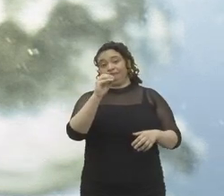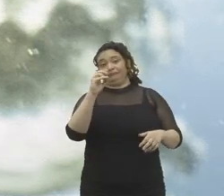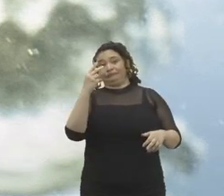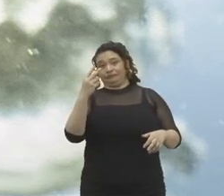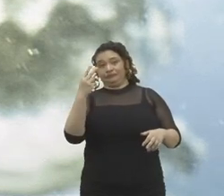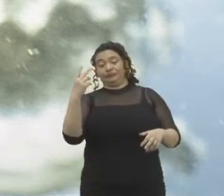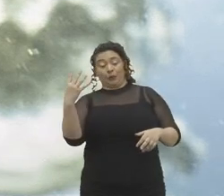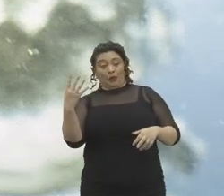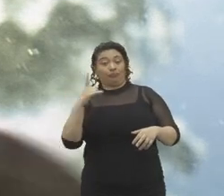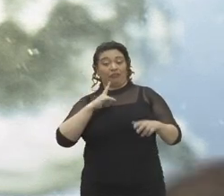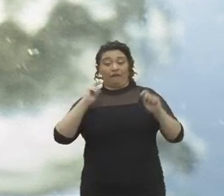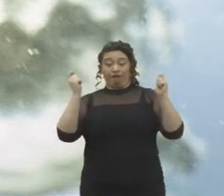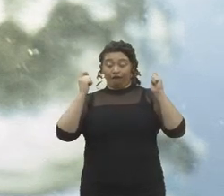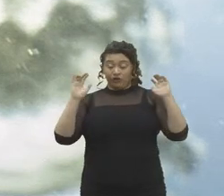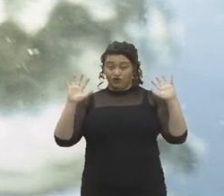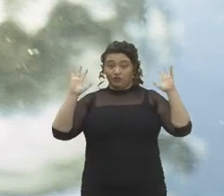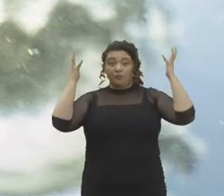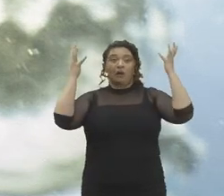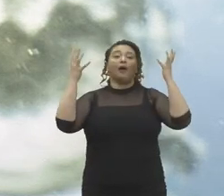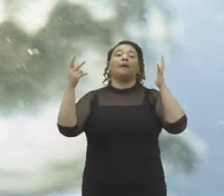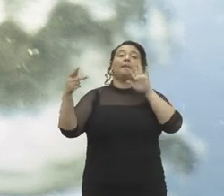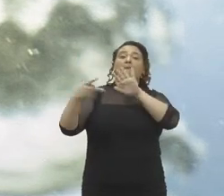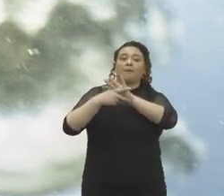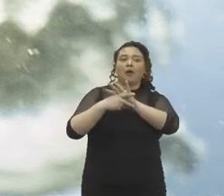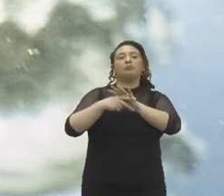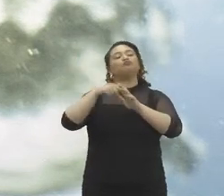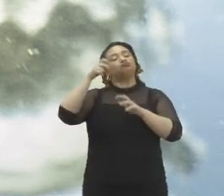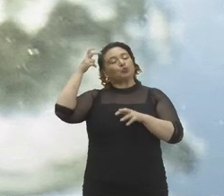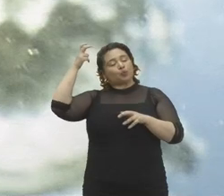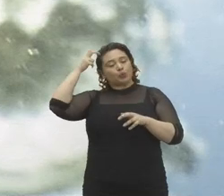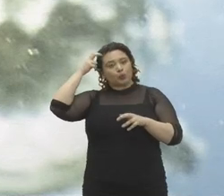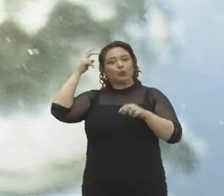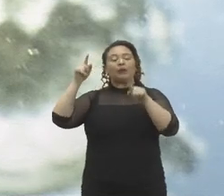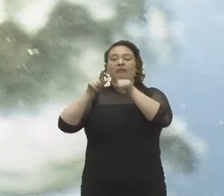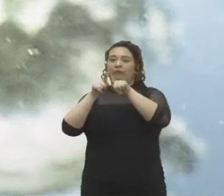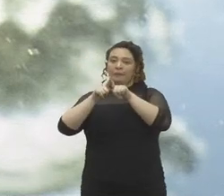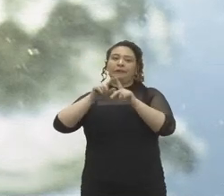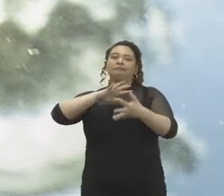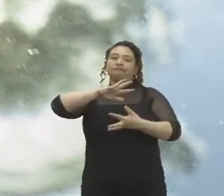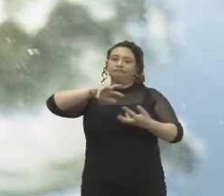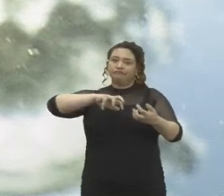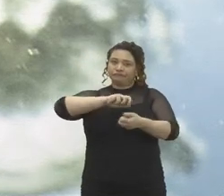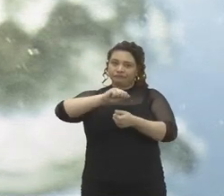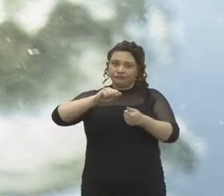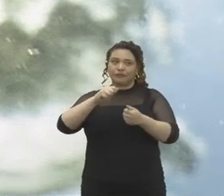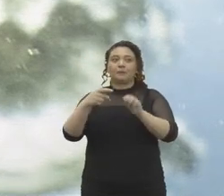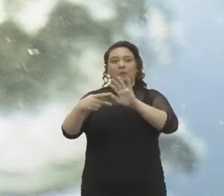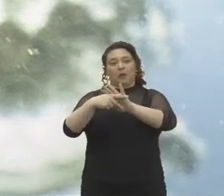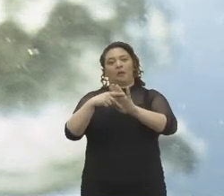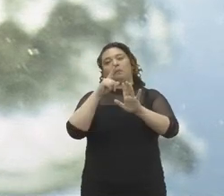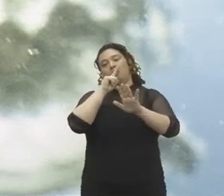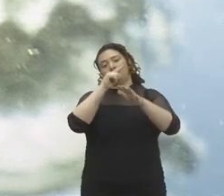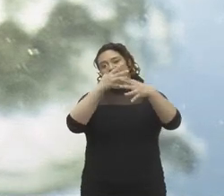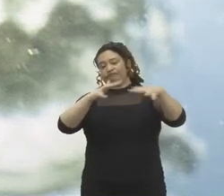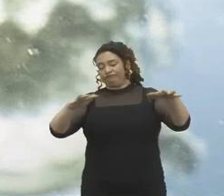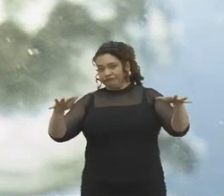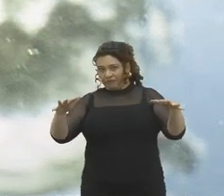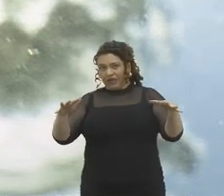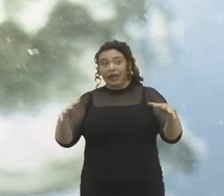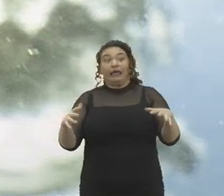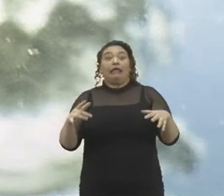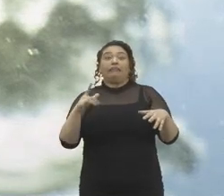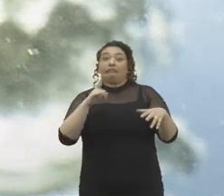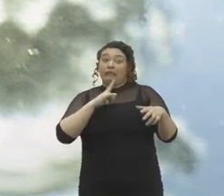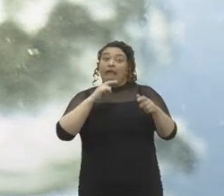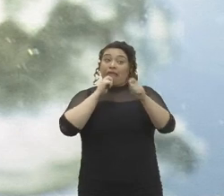grande festival anual para celebrar a cultura e a sustentabilidade do Oceano na série de